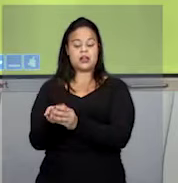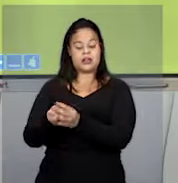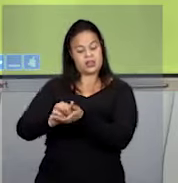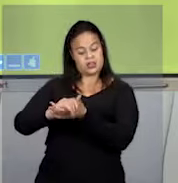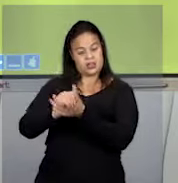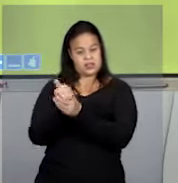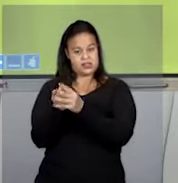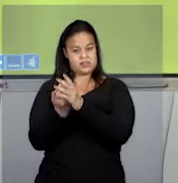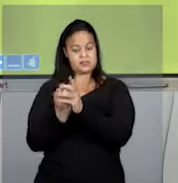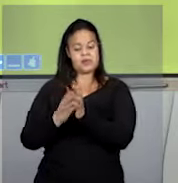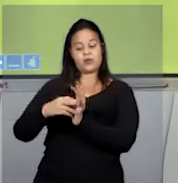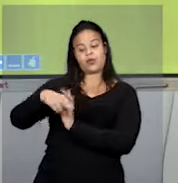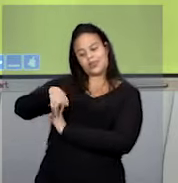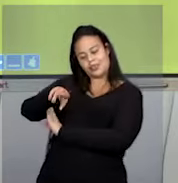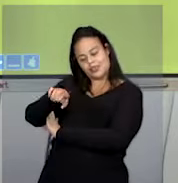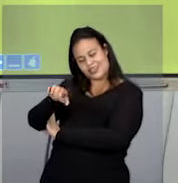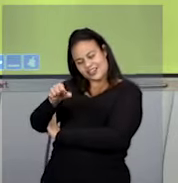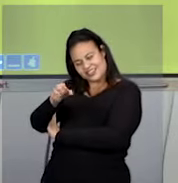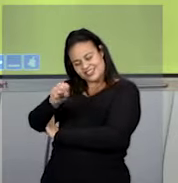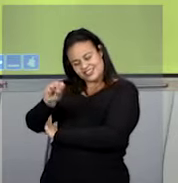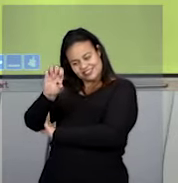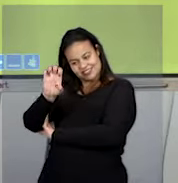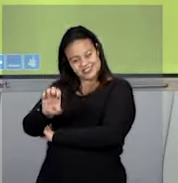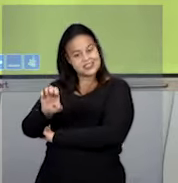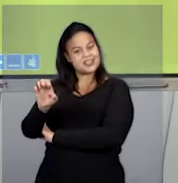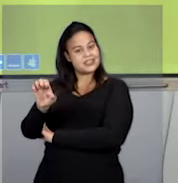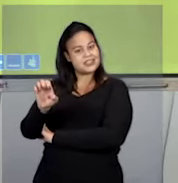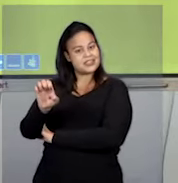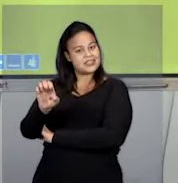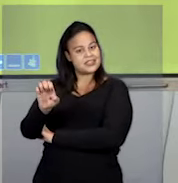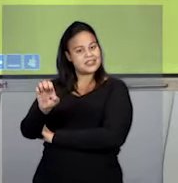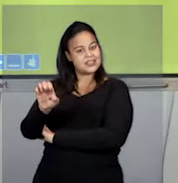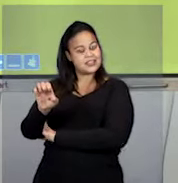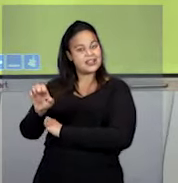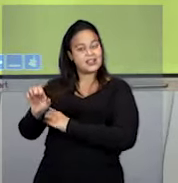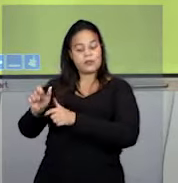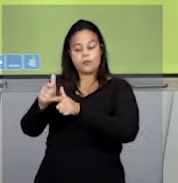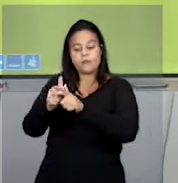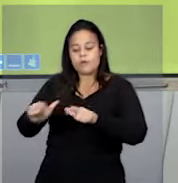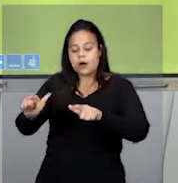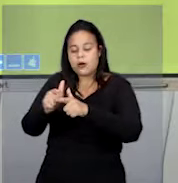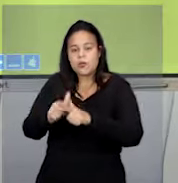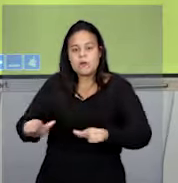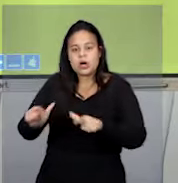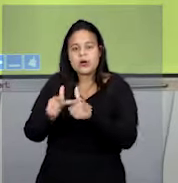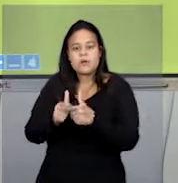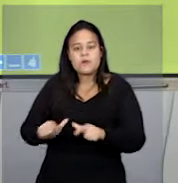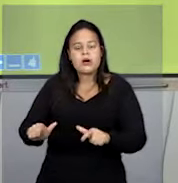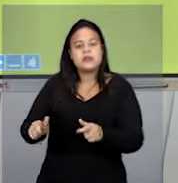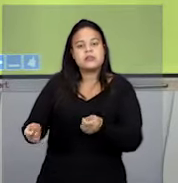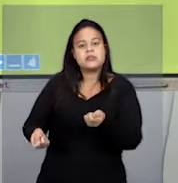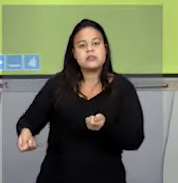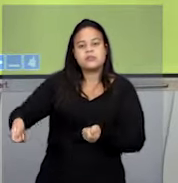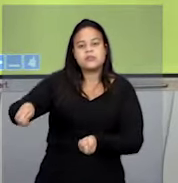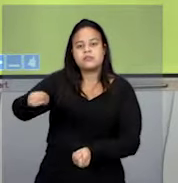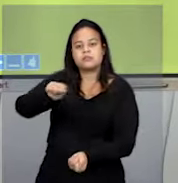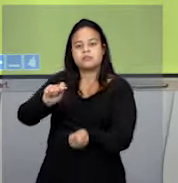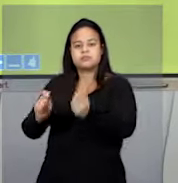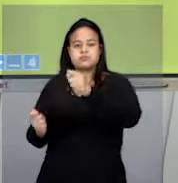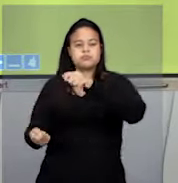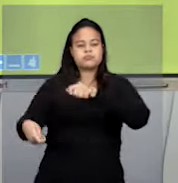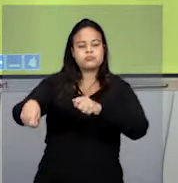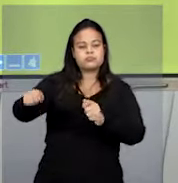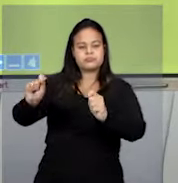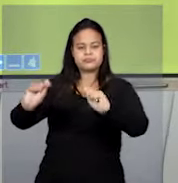nesse tipo de limpeza. O nesse, desengordurar a panela. Aqui você vai ver que